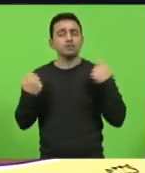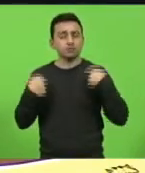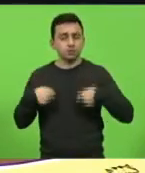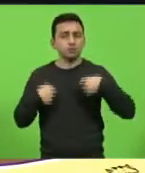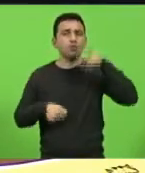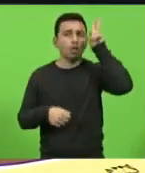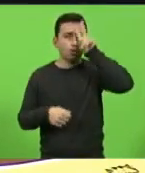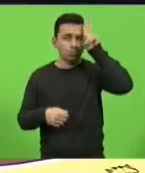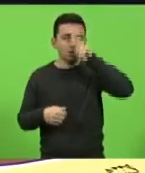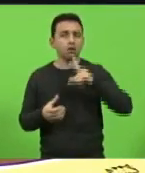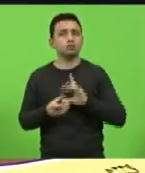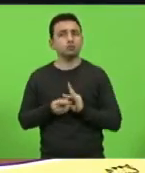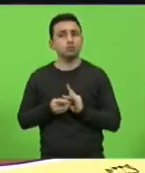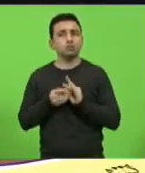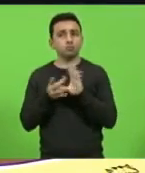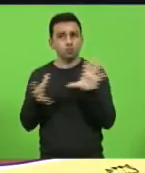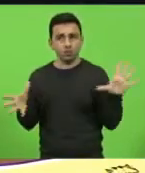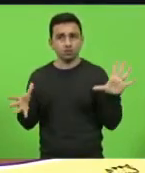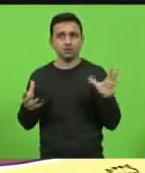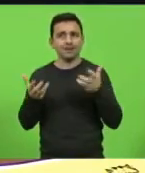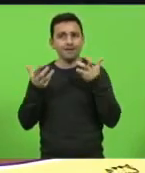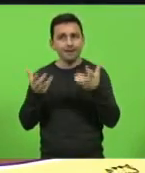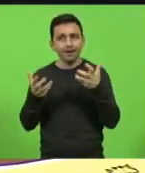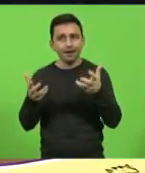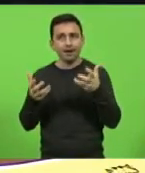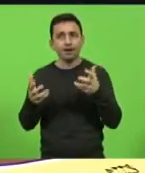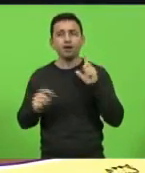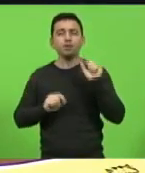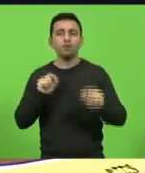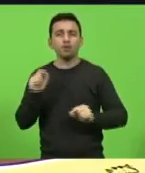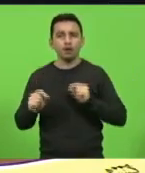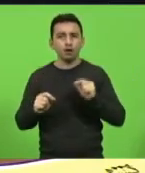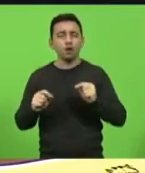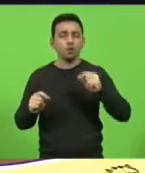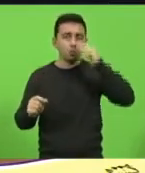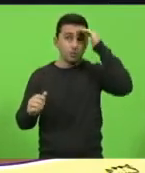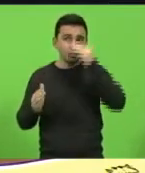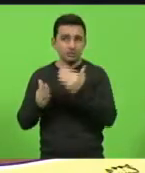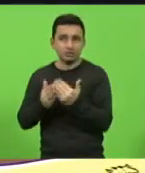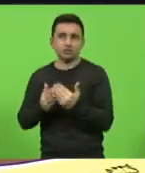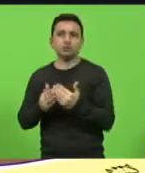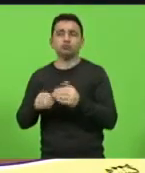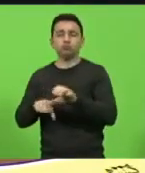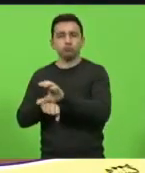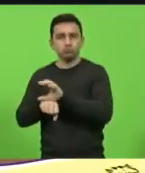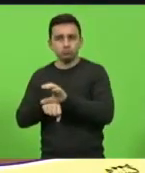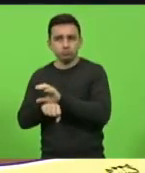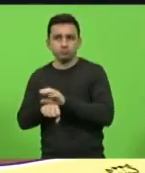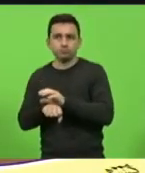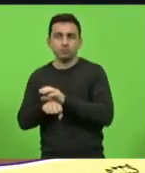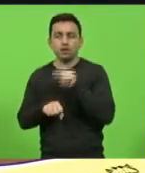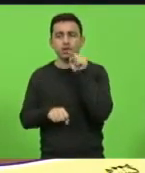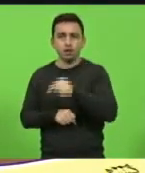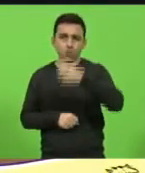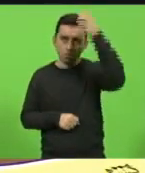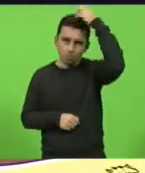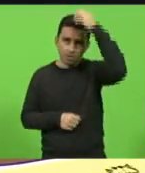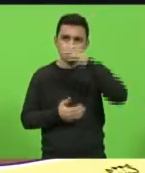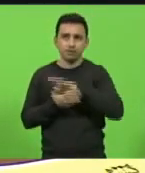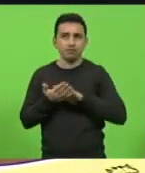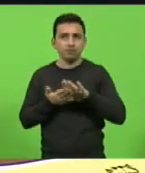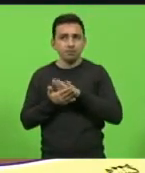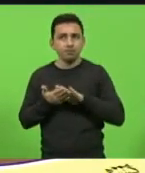democracia zela pelo princípio constitucional da inocência, que